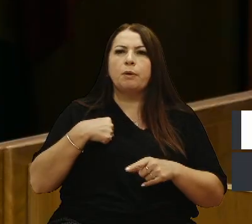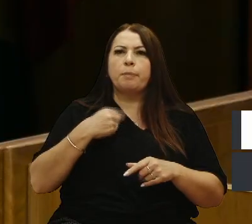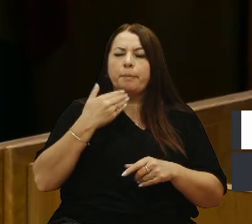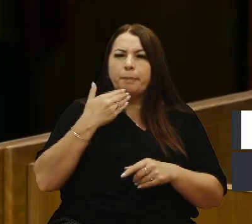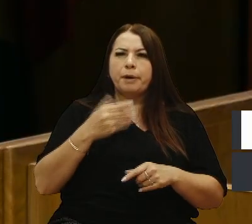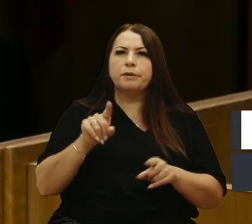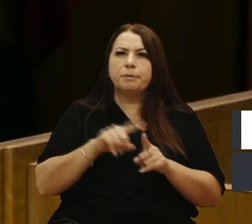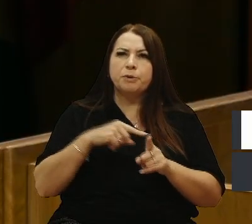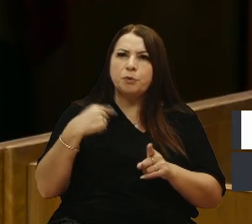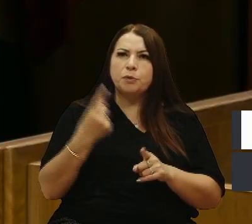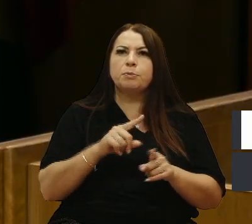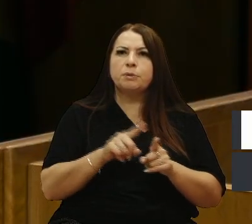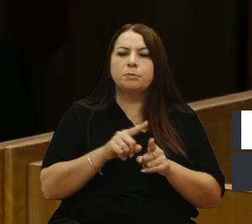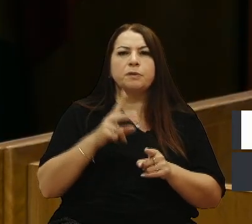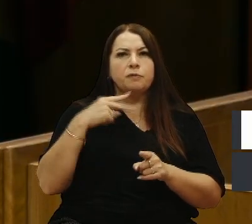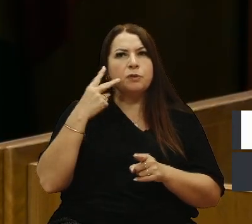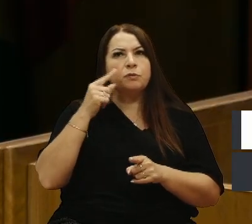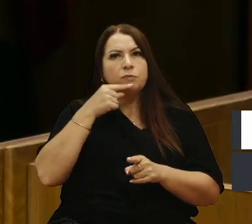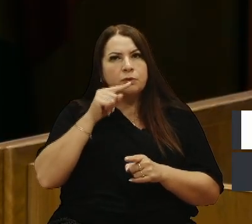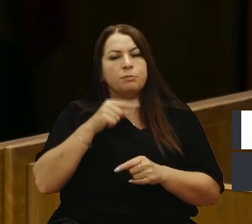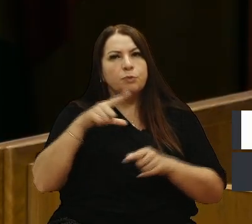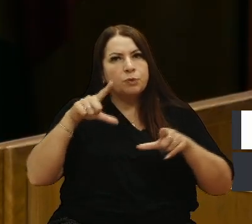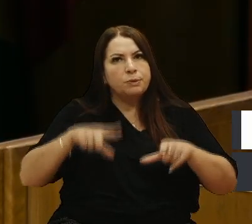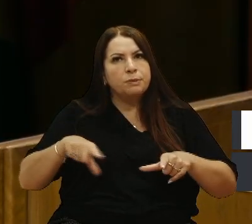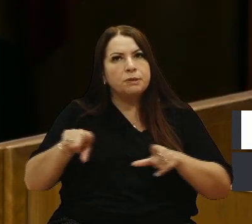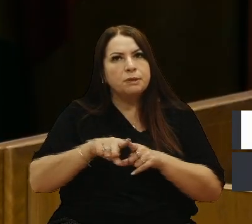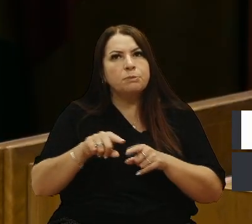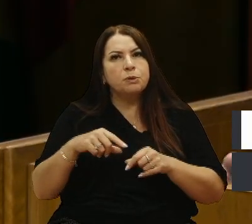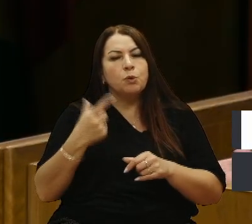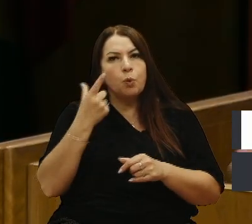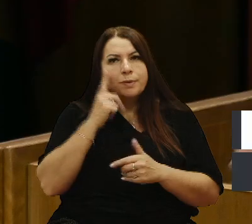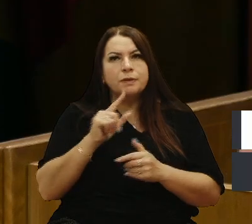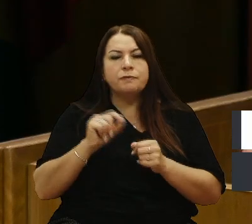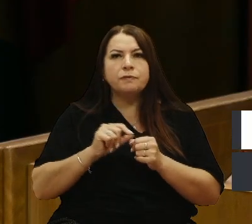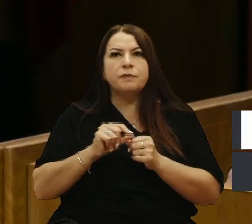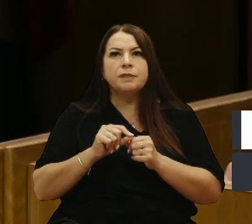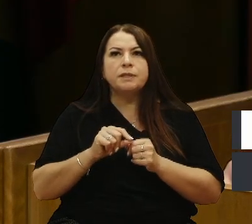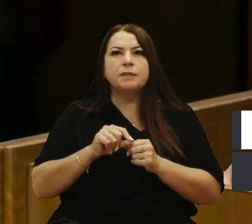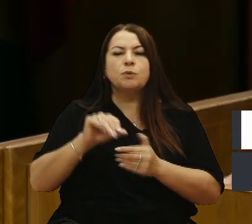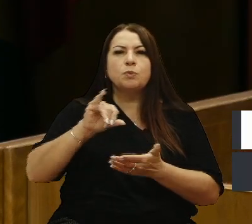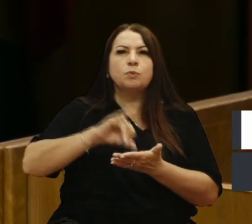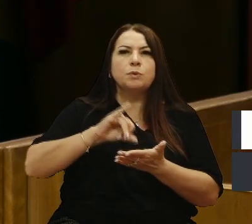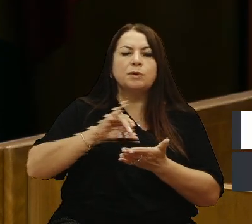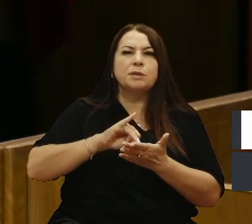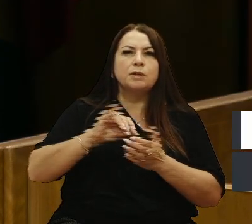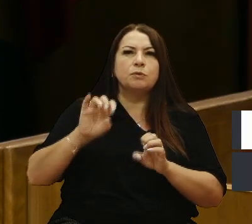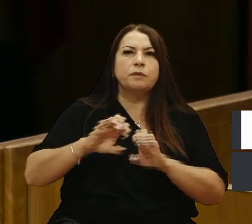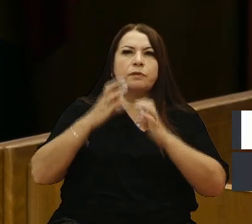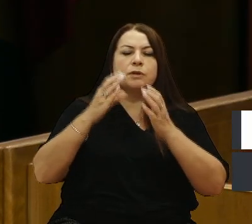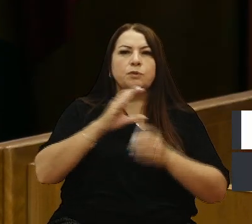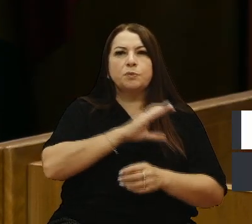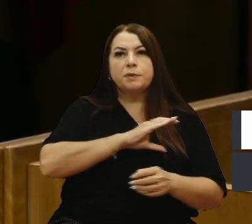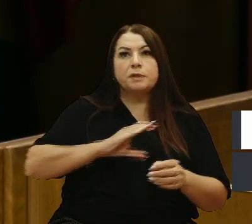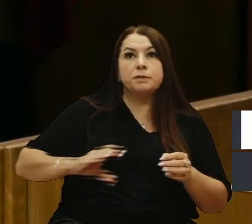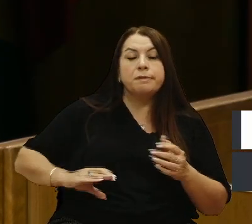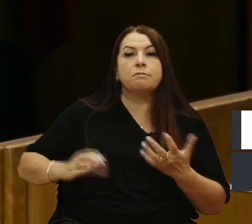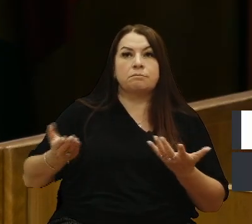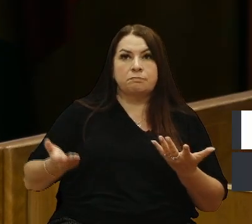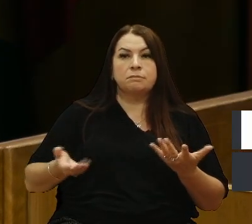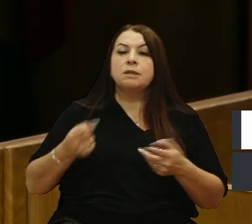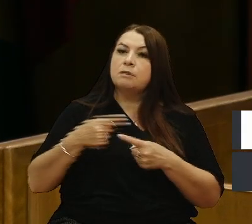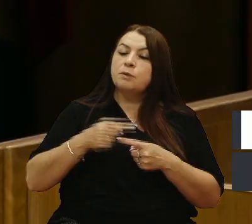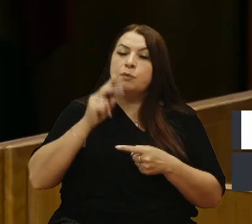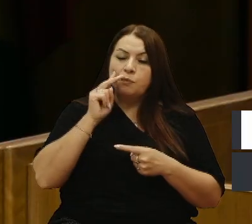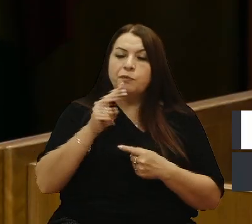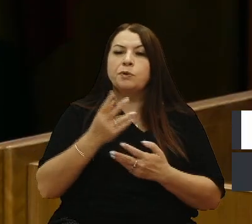também, nós pleiteamos, né, vereador Caleb, um espaço para que a gente consiga fazer um centro de eventos cristãos. Então, assim, eu